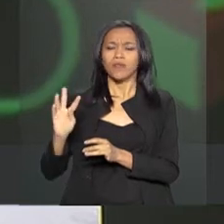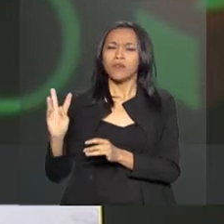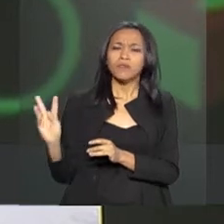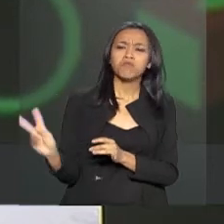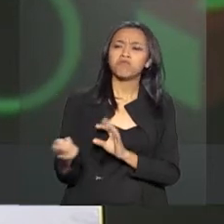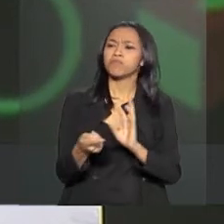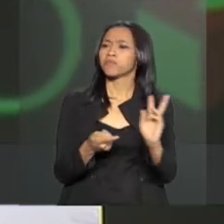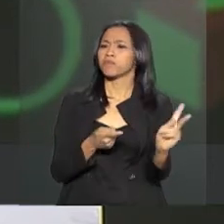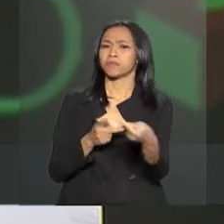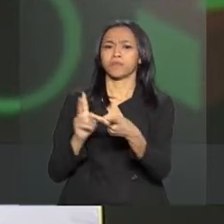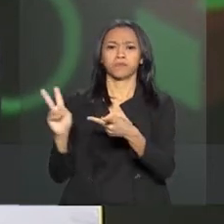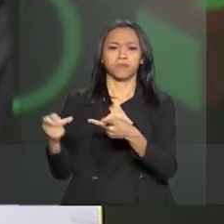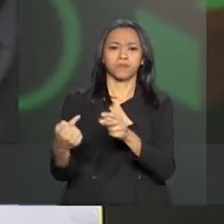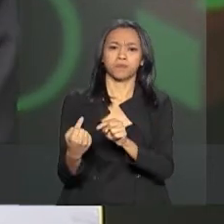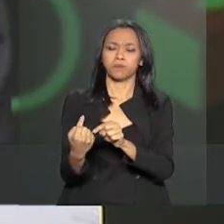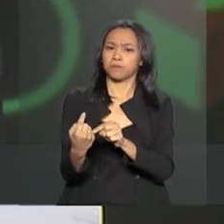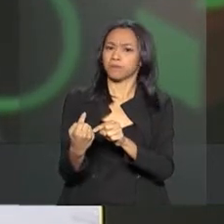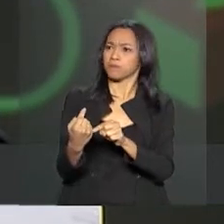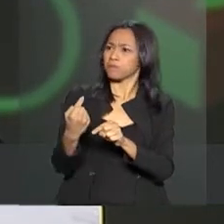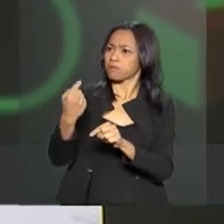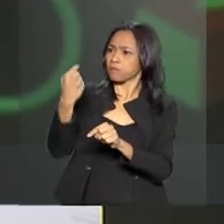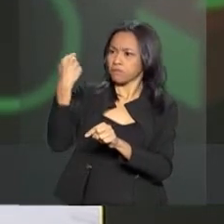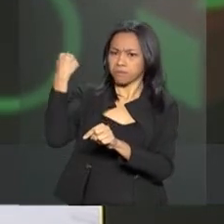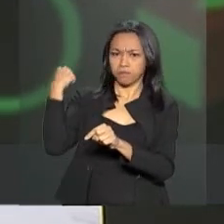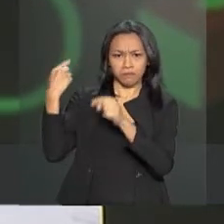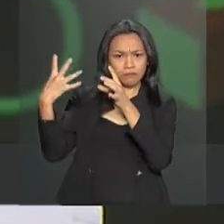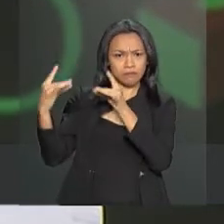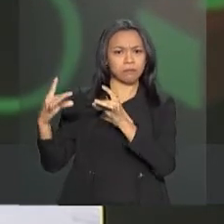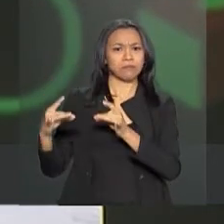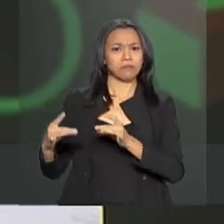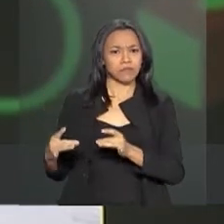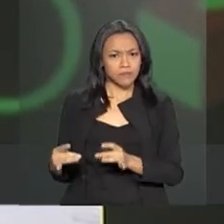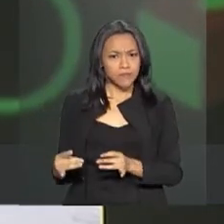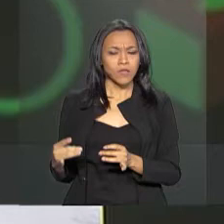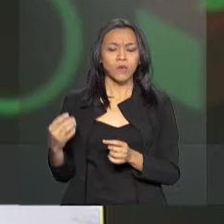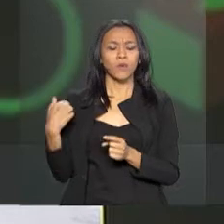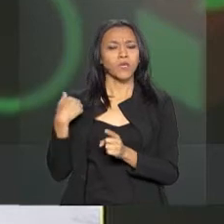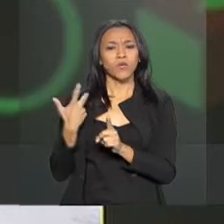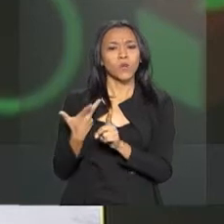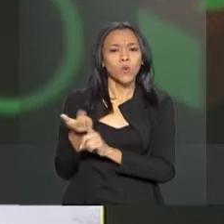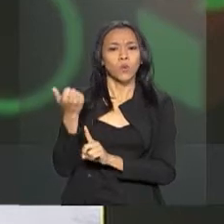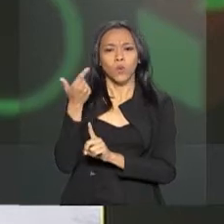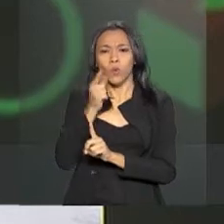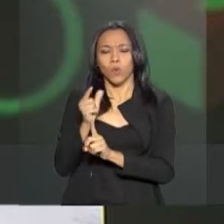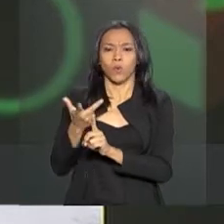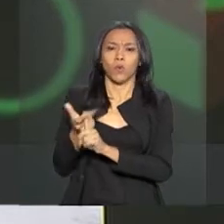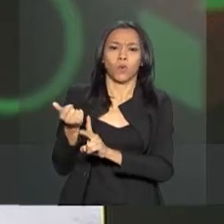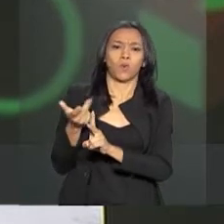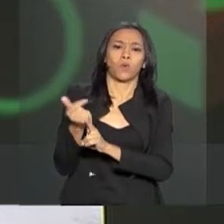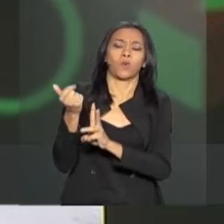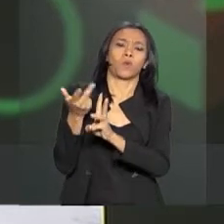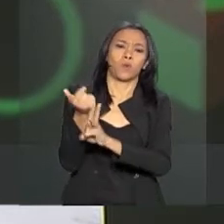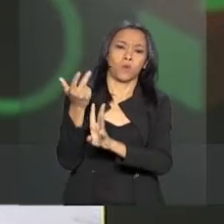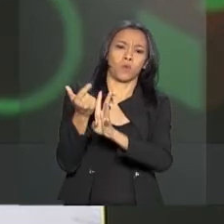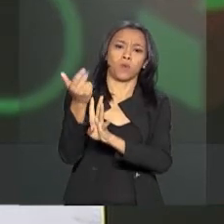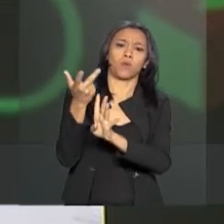pormenorizada, tão detalhada das conquistas do nosso